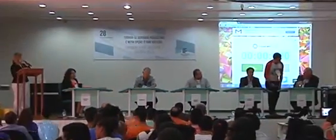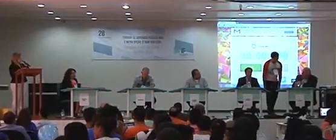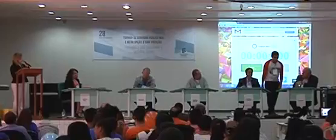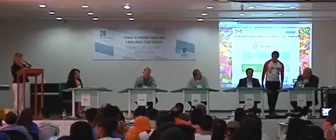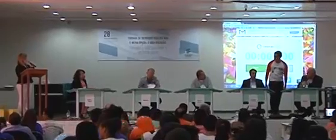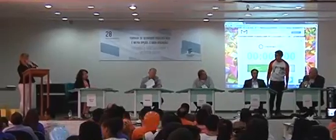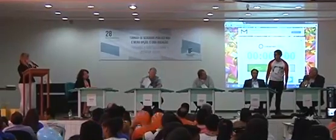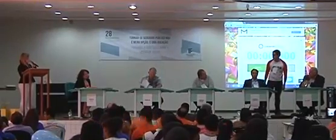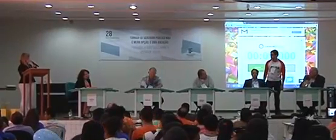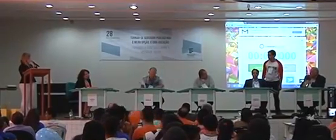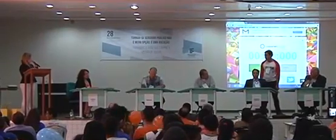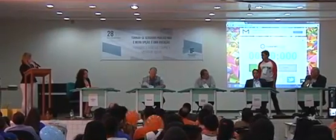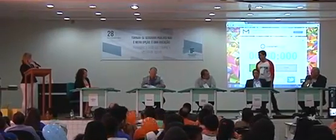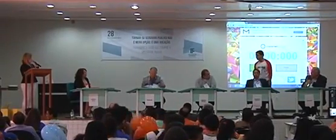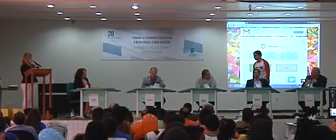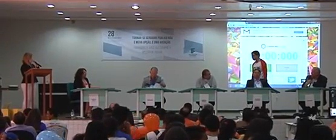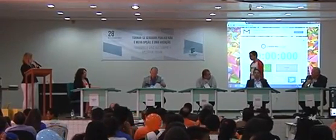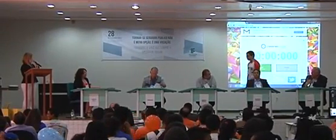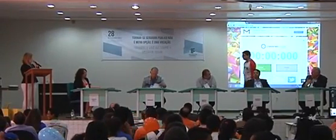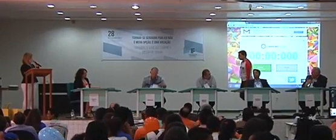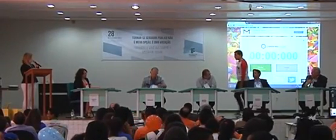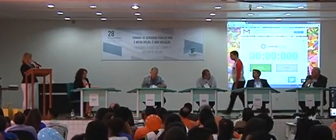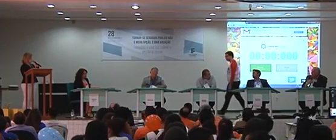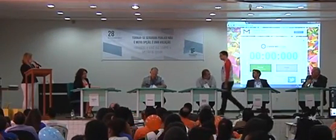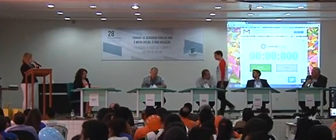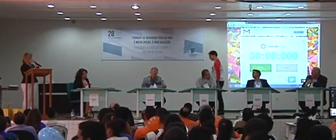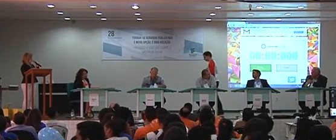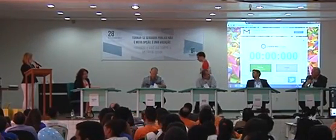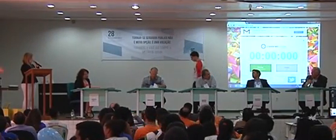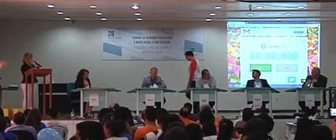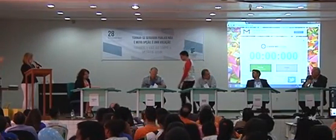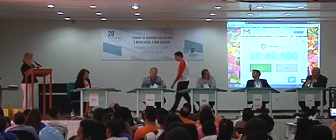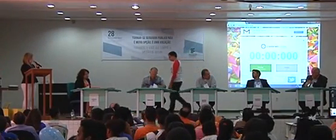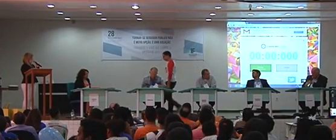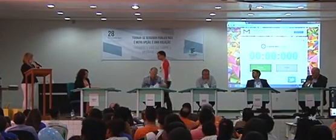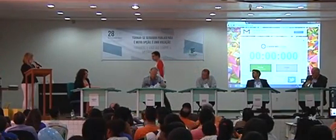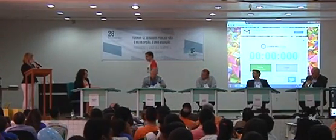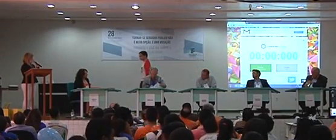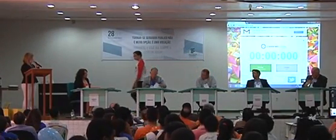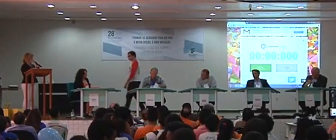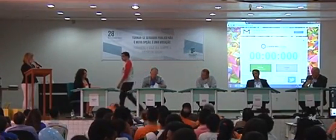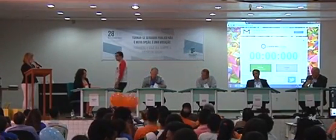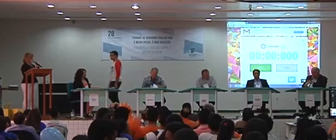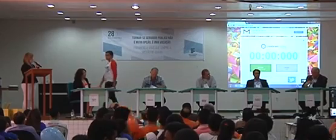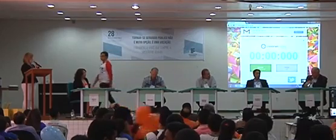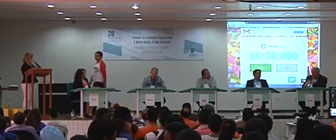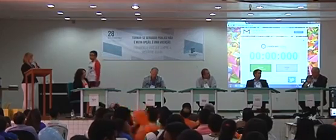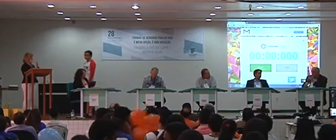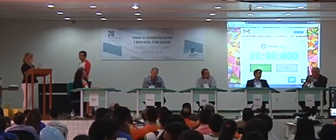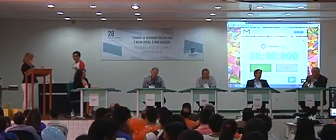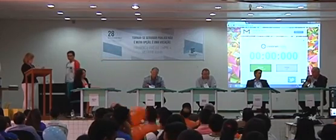Mário, de acordo com as normas, você faz a pergunta ao professor Marcos Maciel.